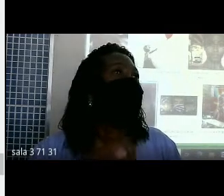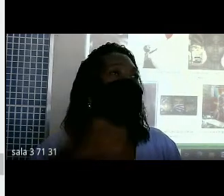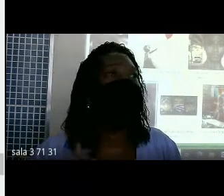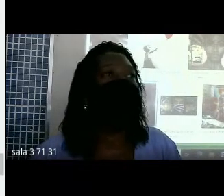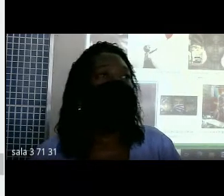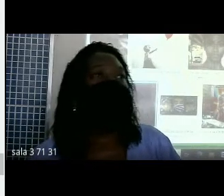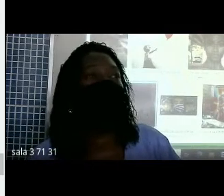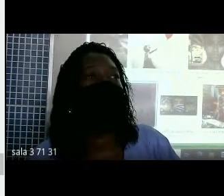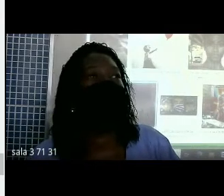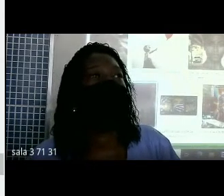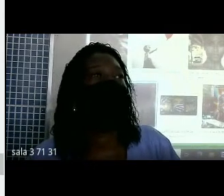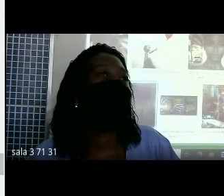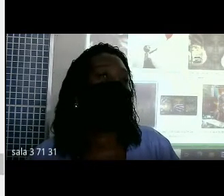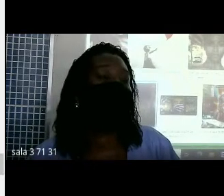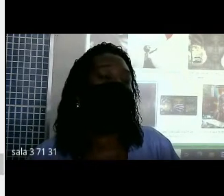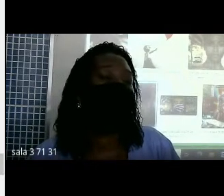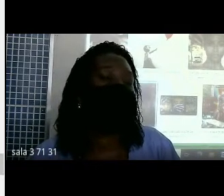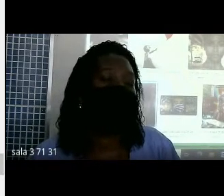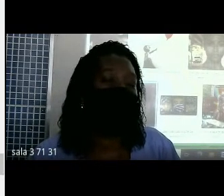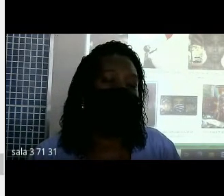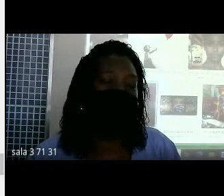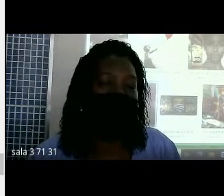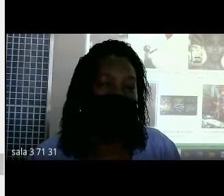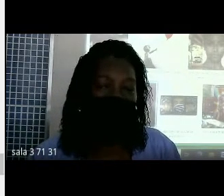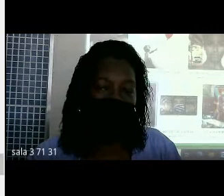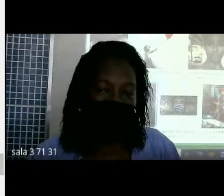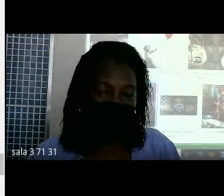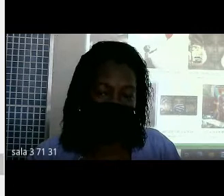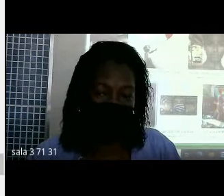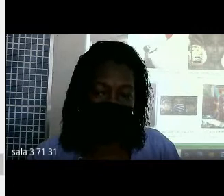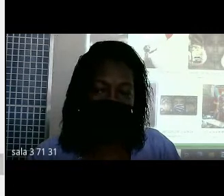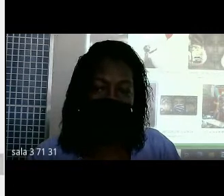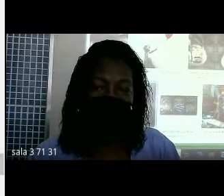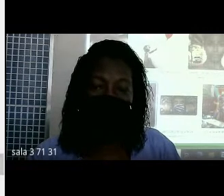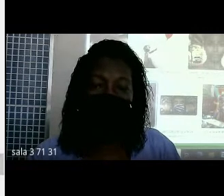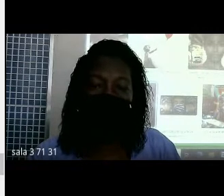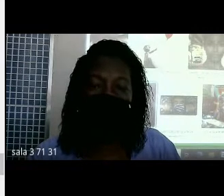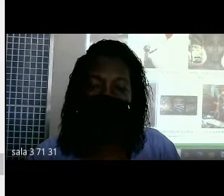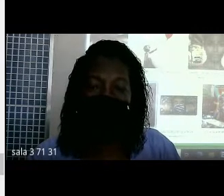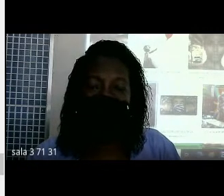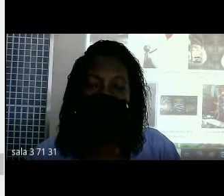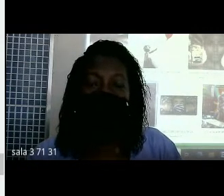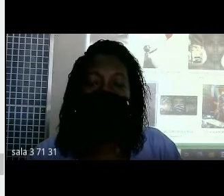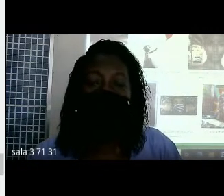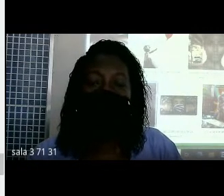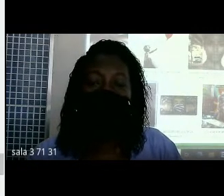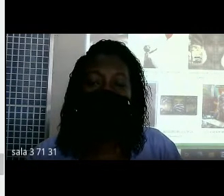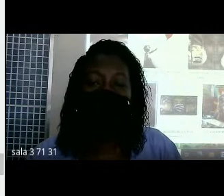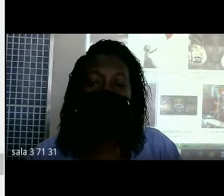exemplo, eu fiquei sabendo que, por exemplo, quando eles vão pichar alguns lugares,